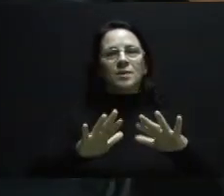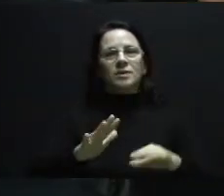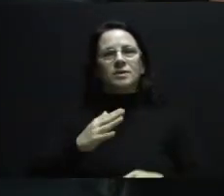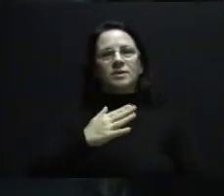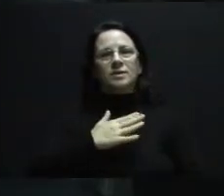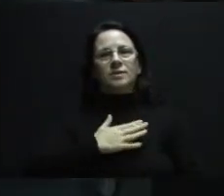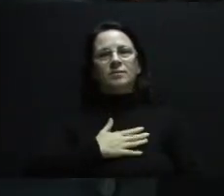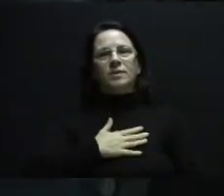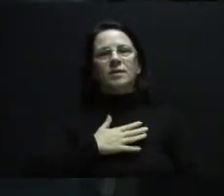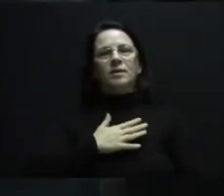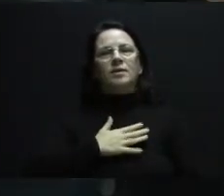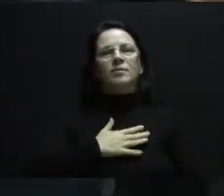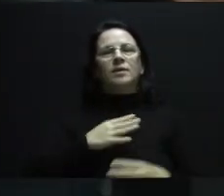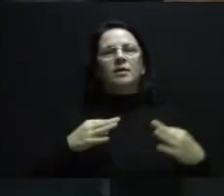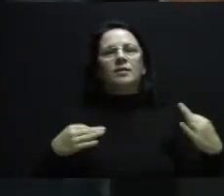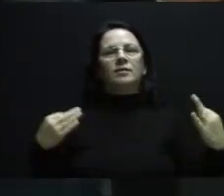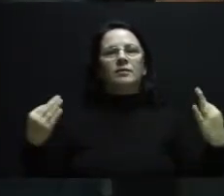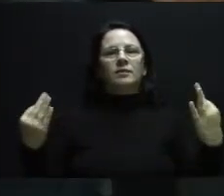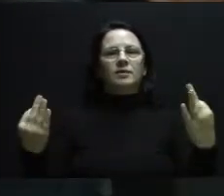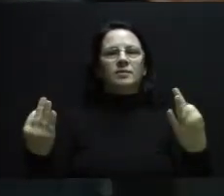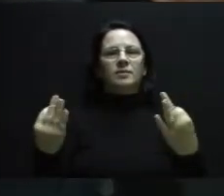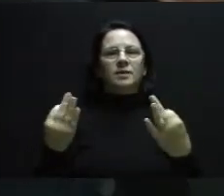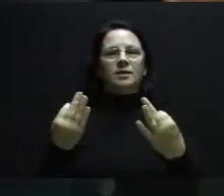a minha família,